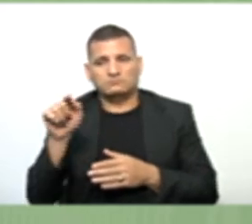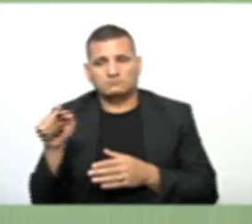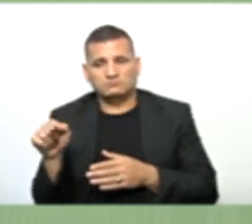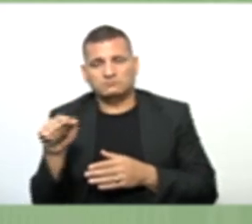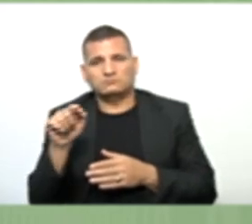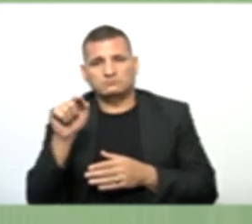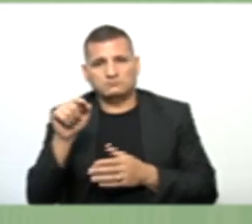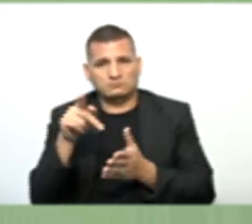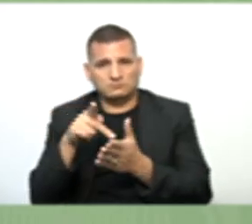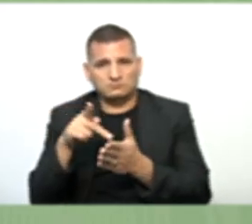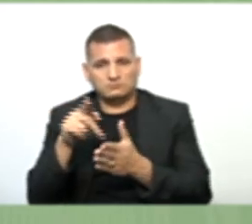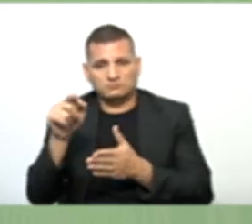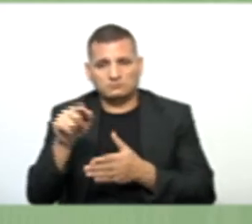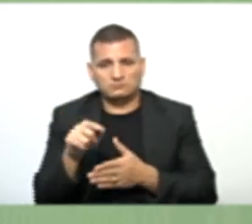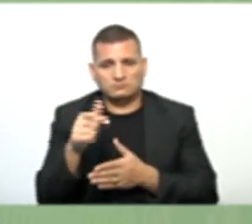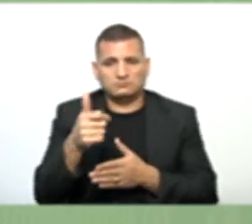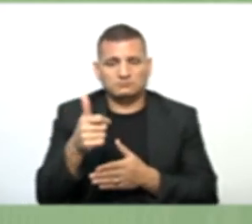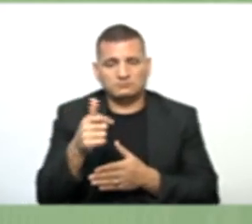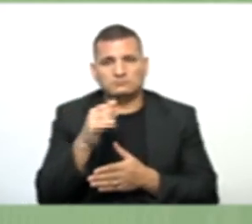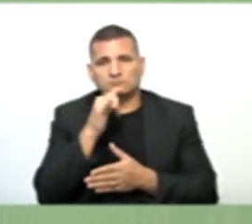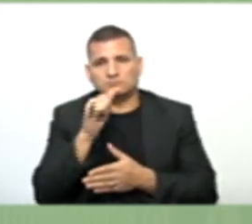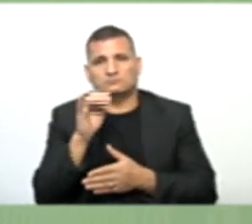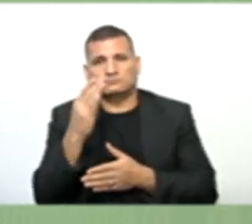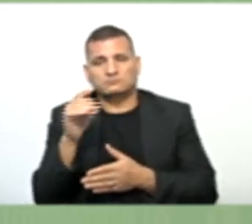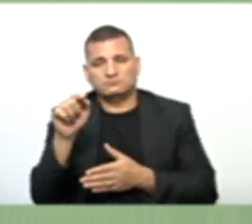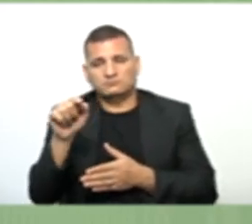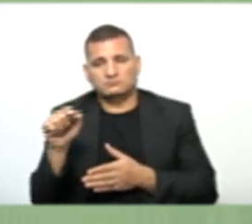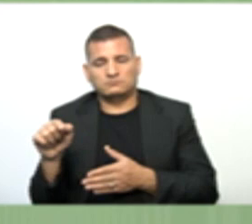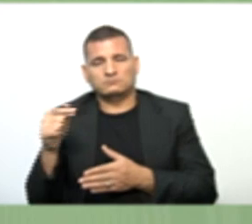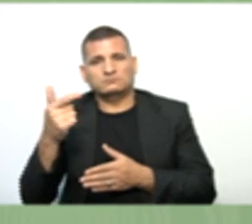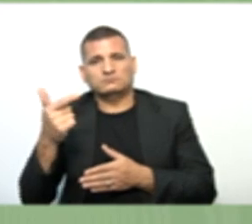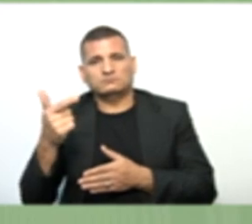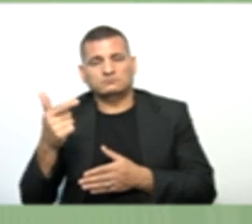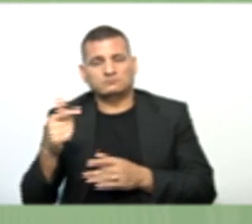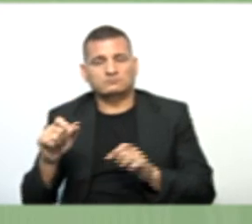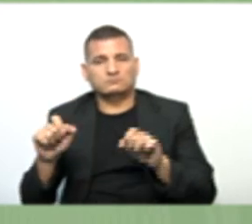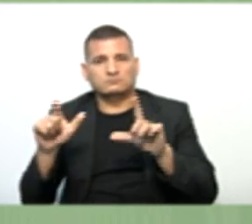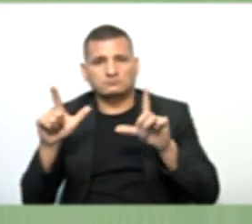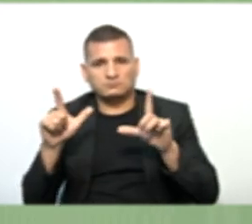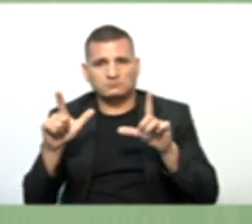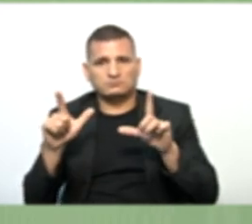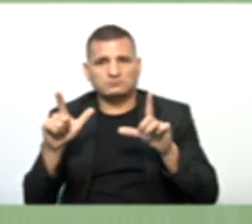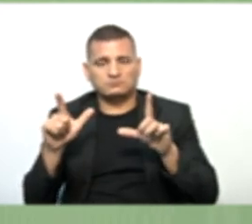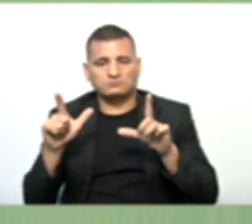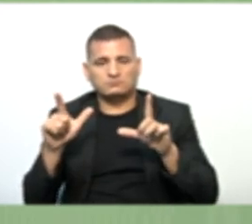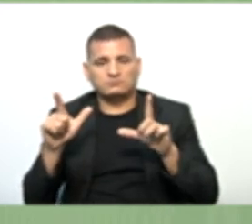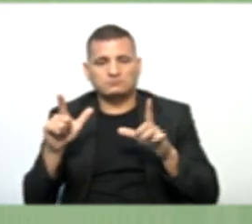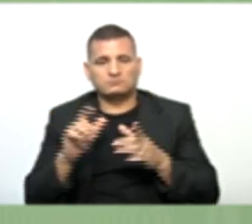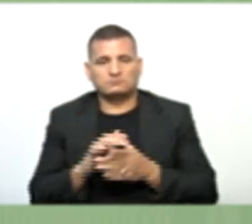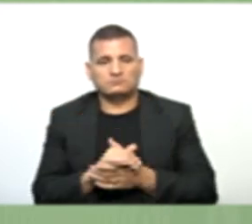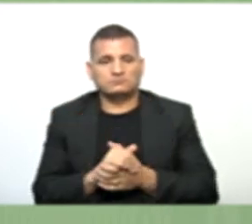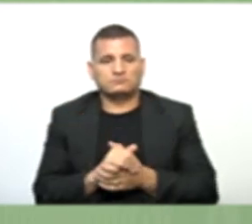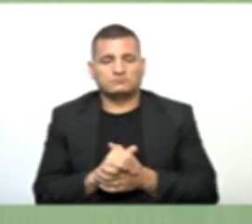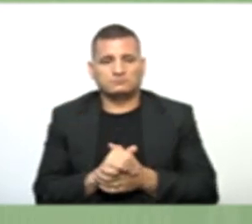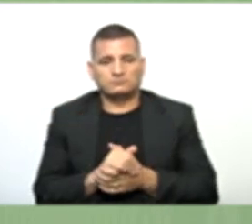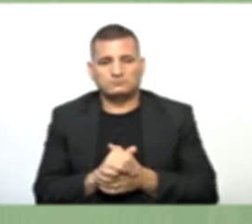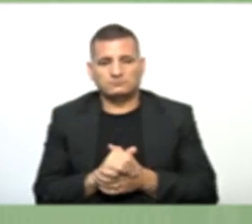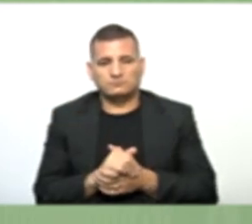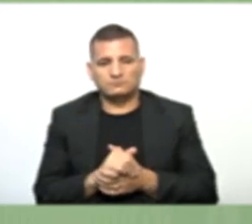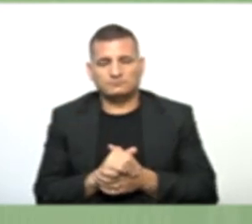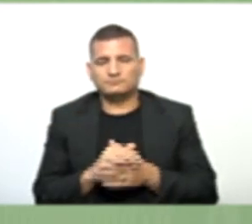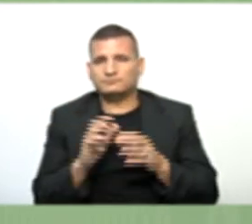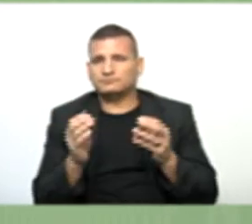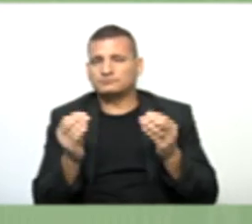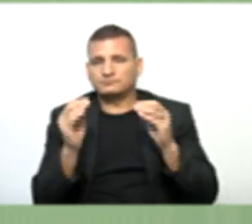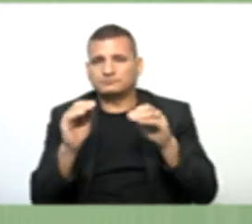1. Se a condição for falsa, ele vai fazer o comando 2. Nesse caso aqui, eu coloquei como exemplo